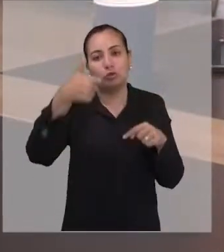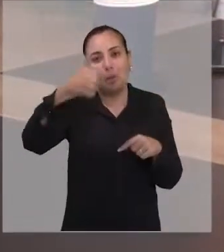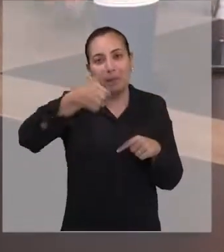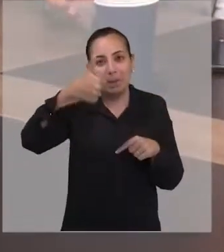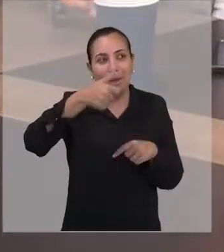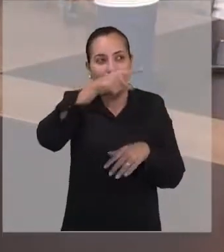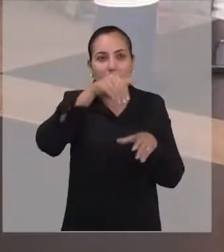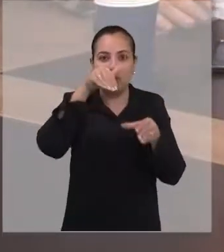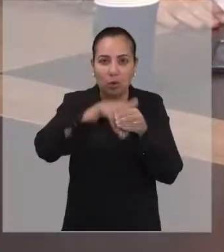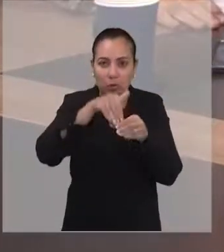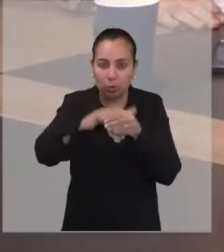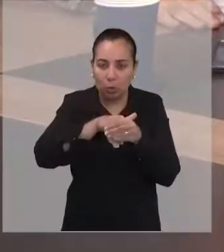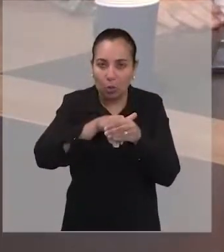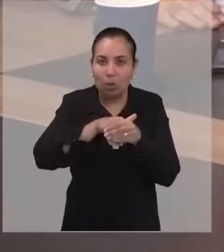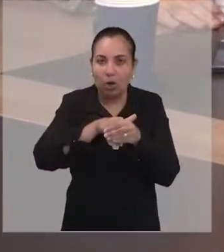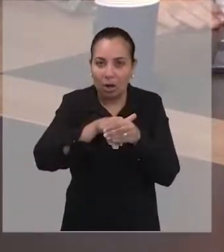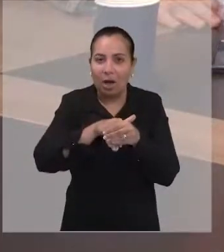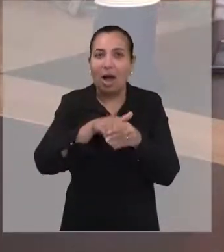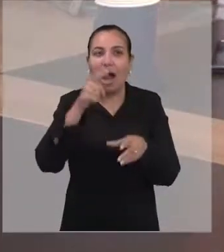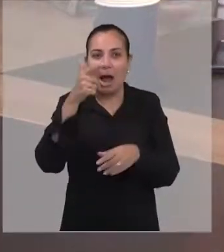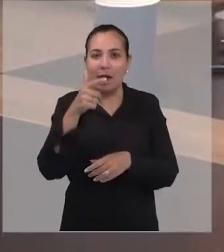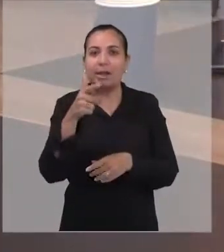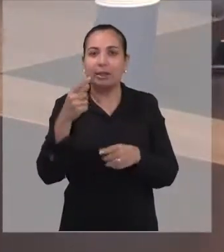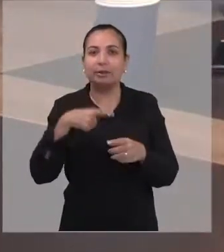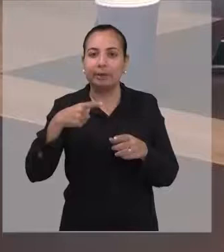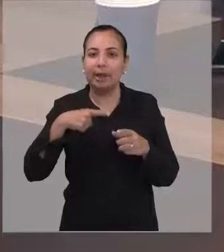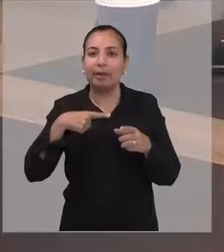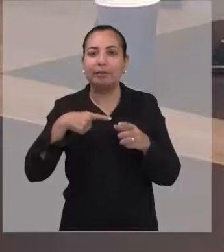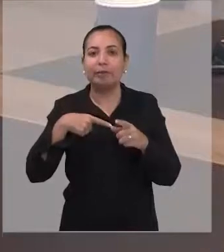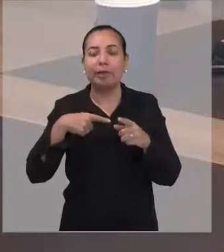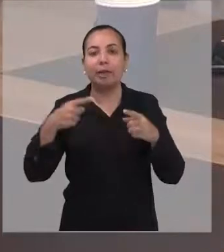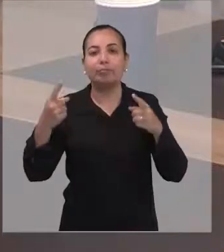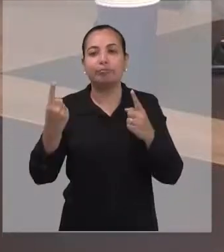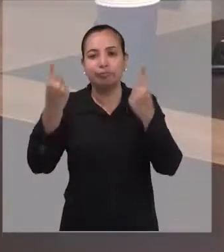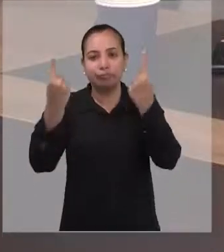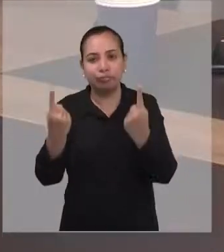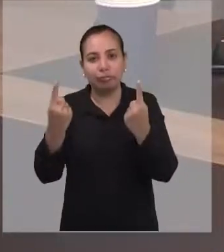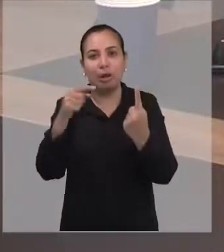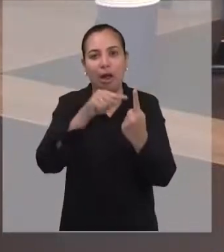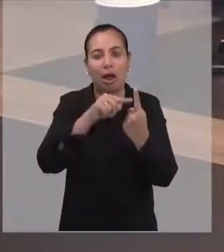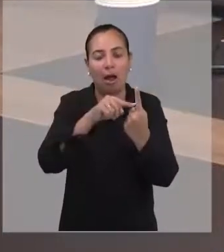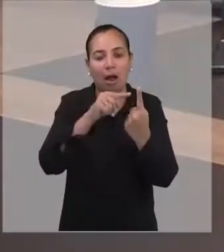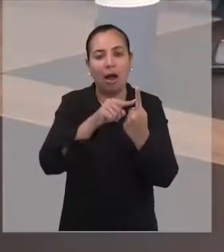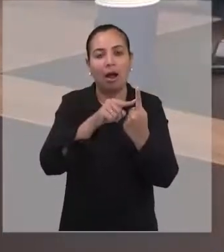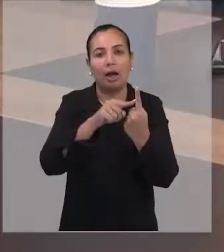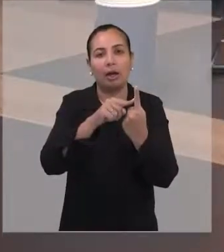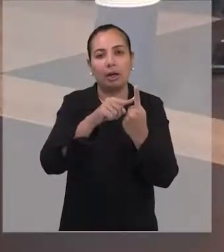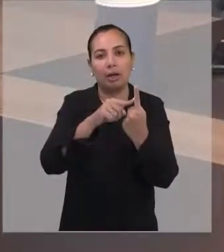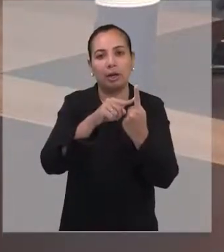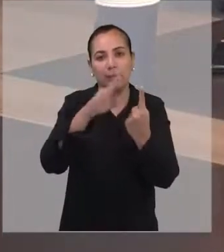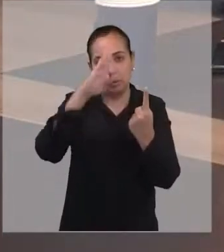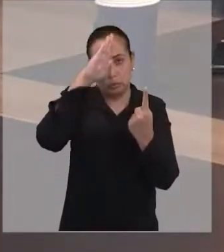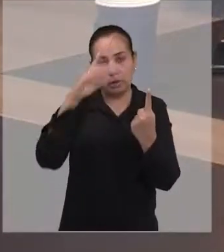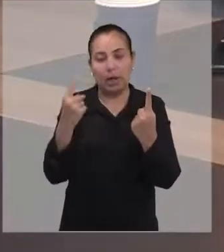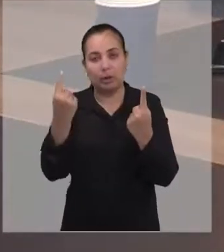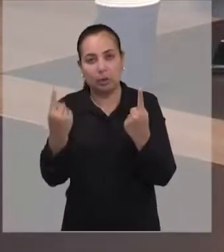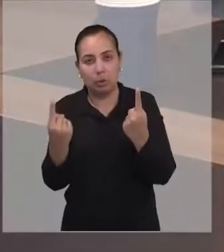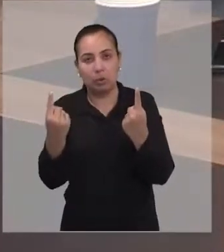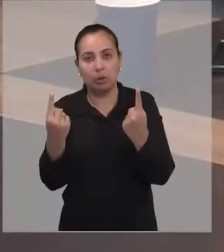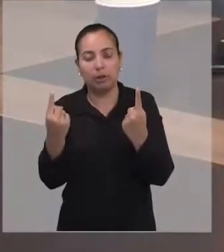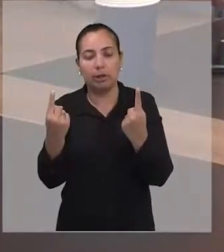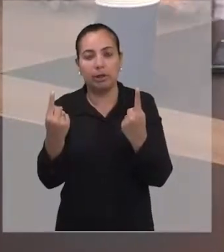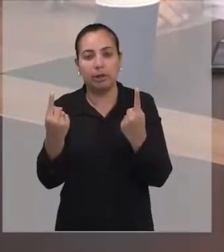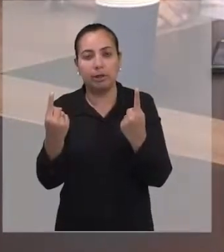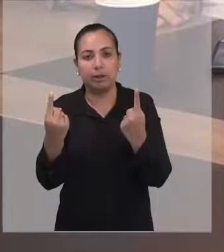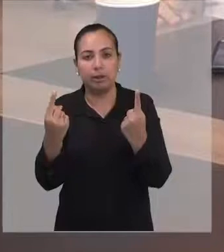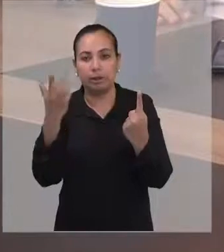Antes do... Então ele já tinha um convite para ele. Eu não sei exatamente. Mas a liberação da informação foi antes do primeiro turno. Eu não sei.